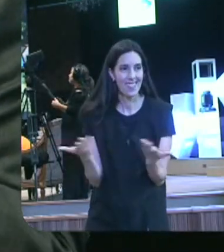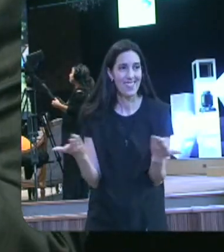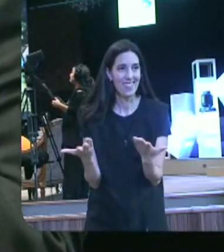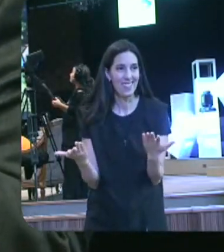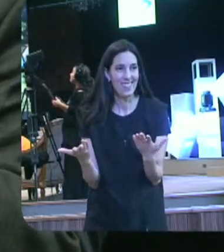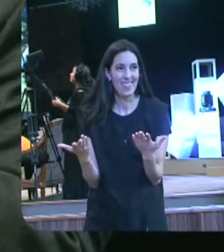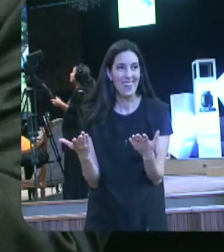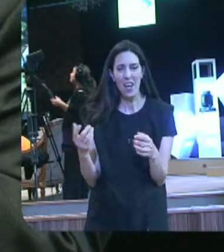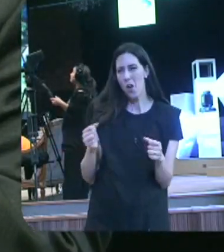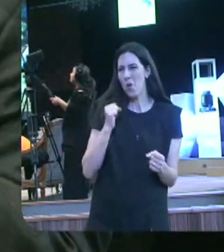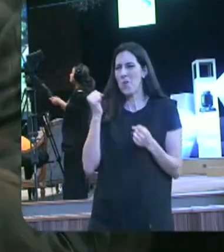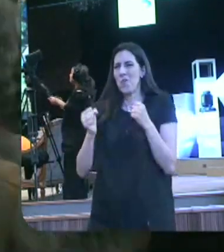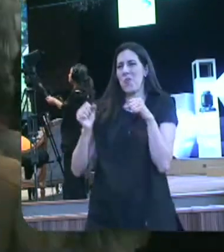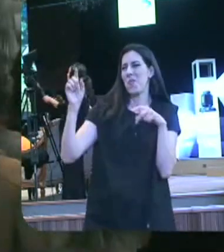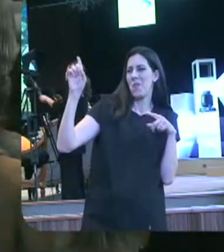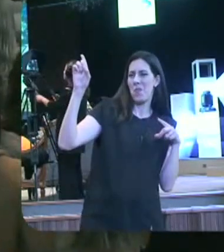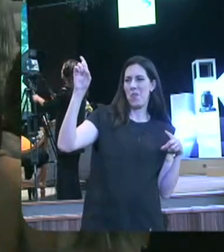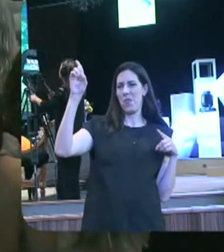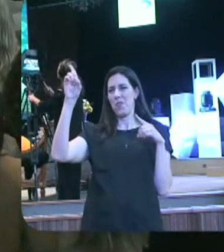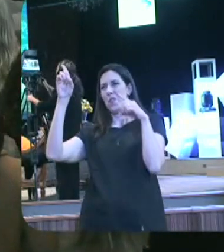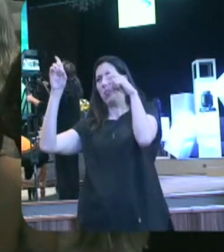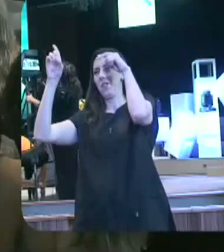E recebe o abraço